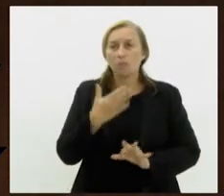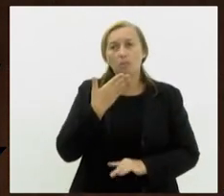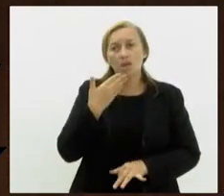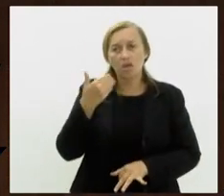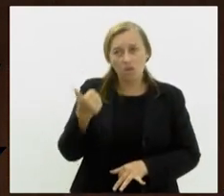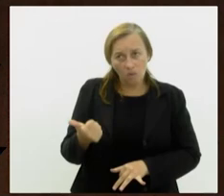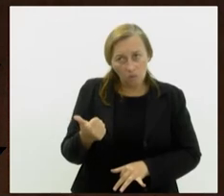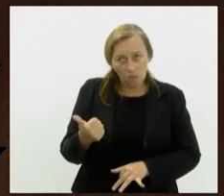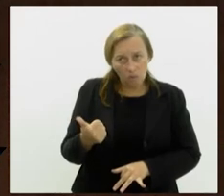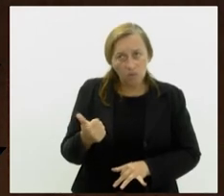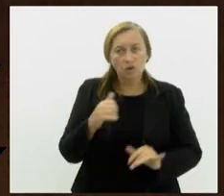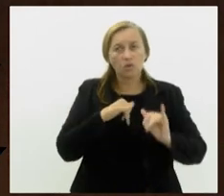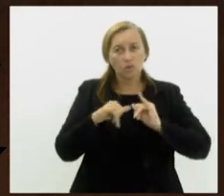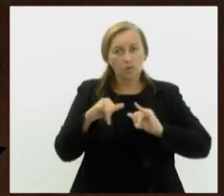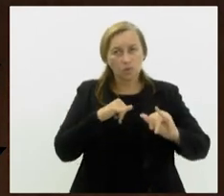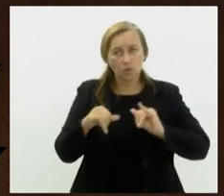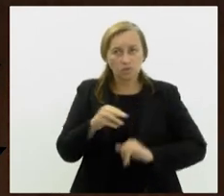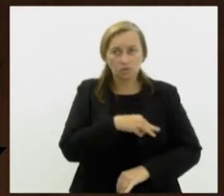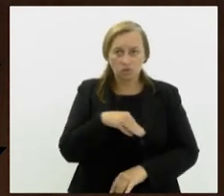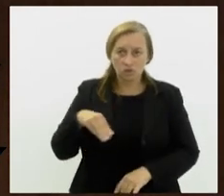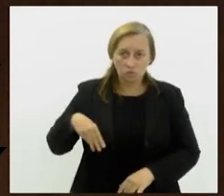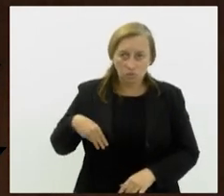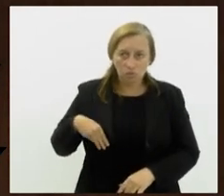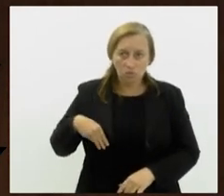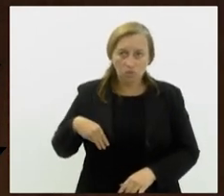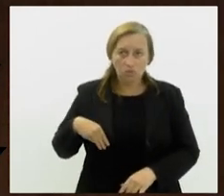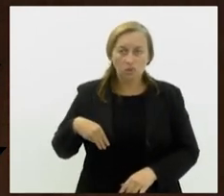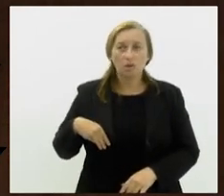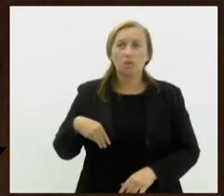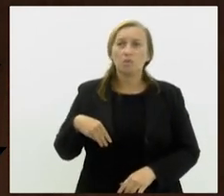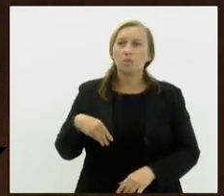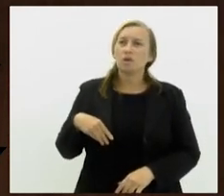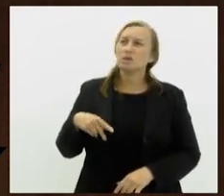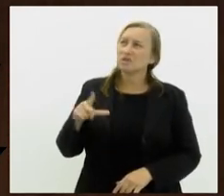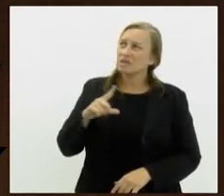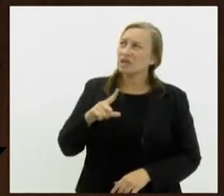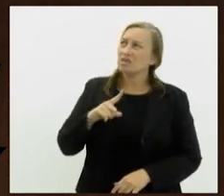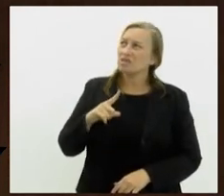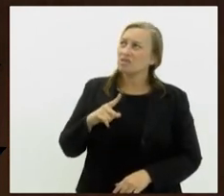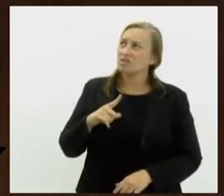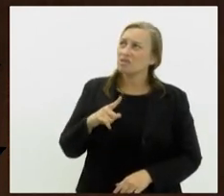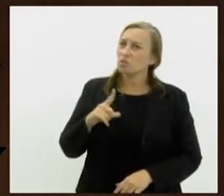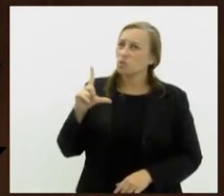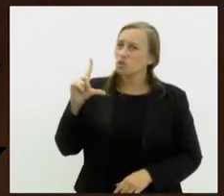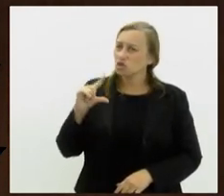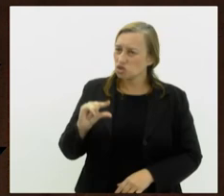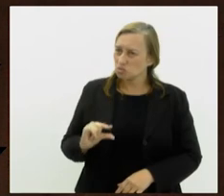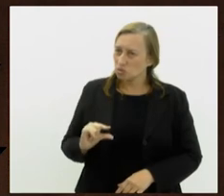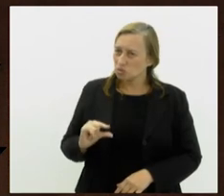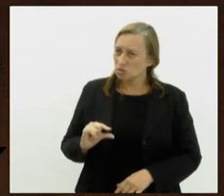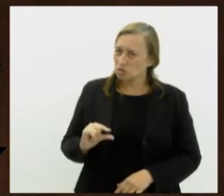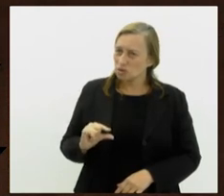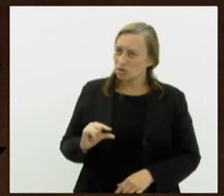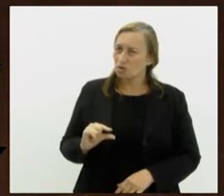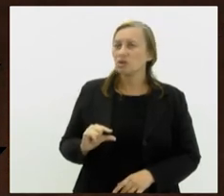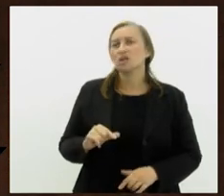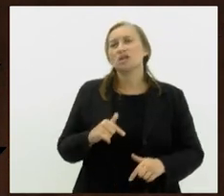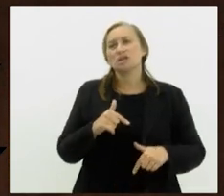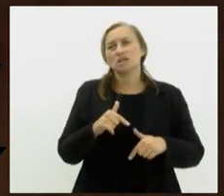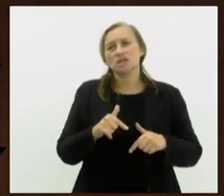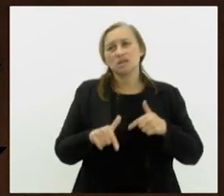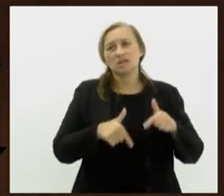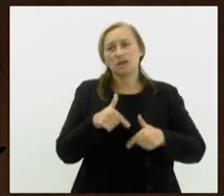e informação ao Ministério Público. Pelo que me consta, houve até uma redução nessas ações